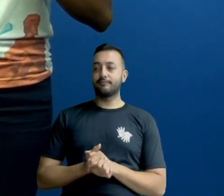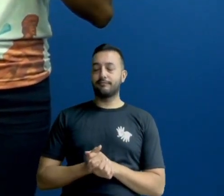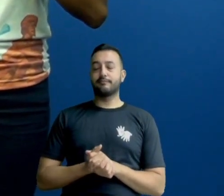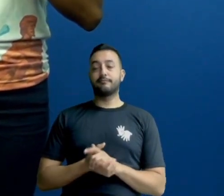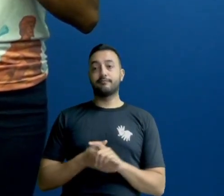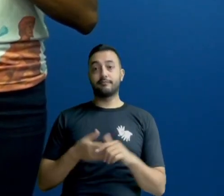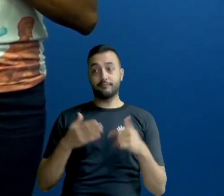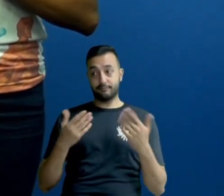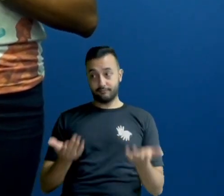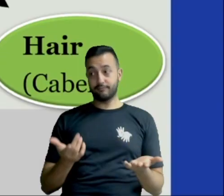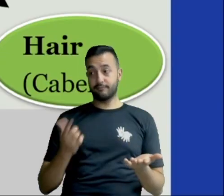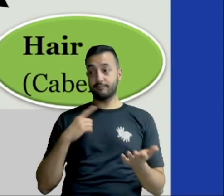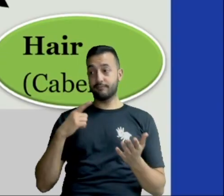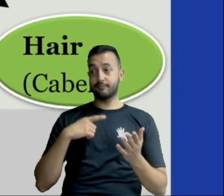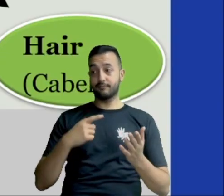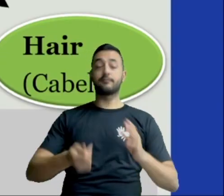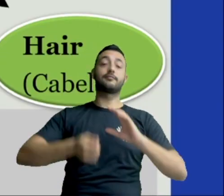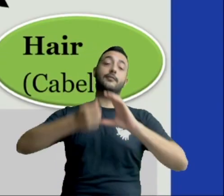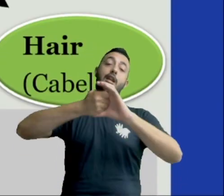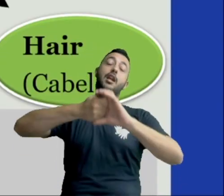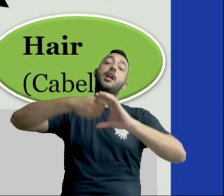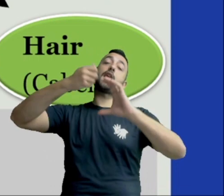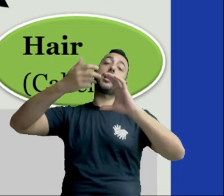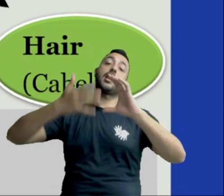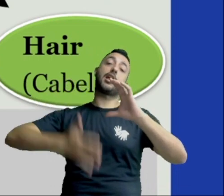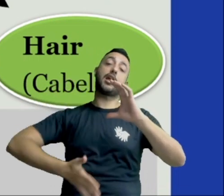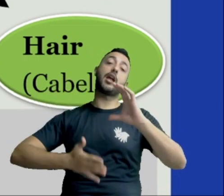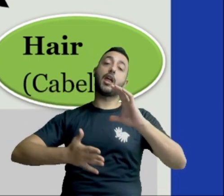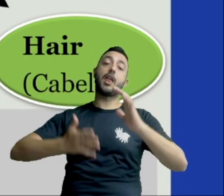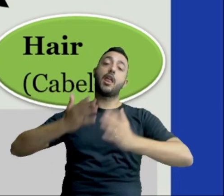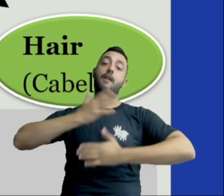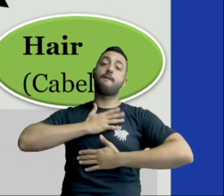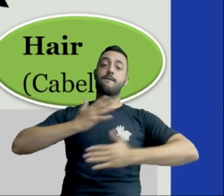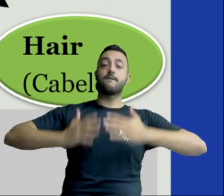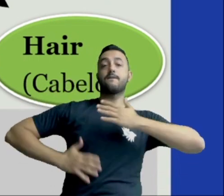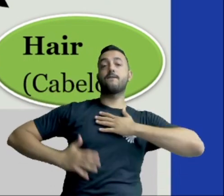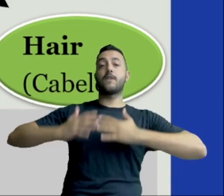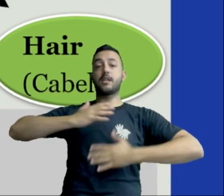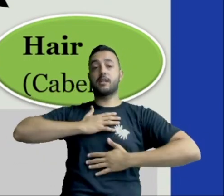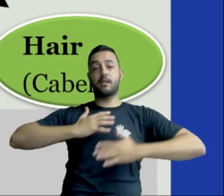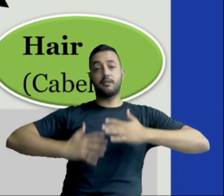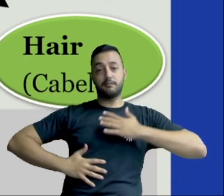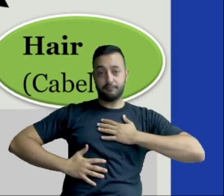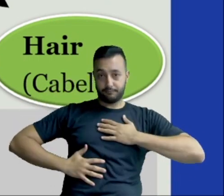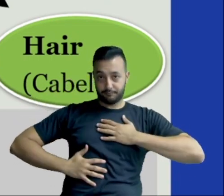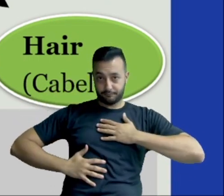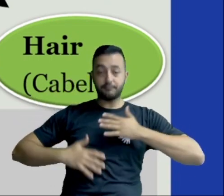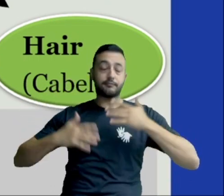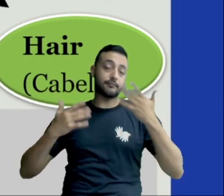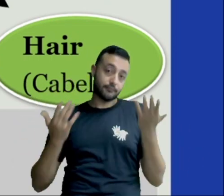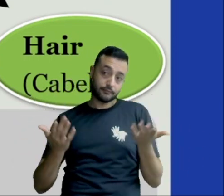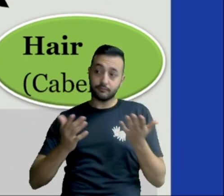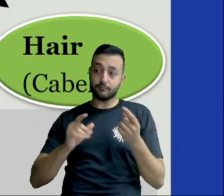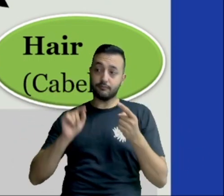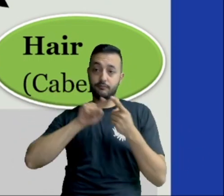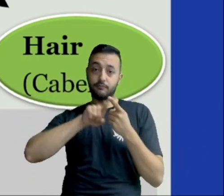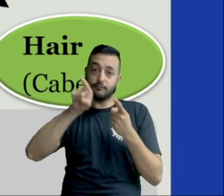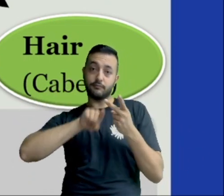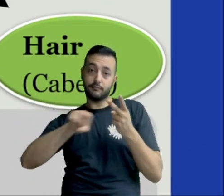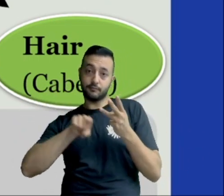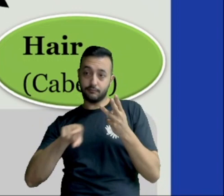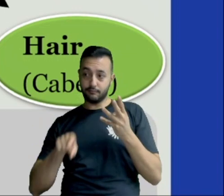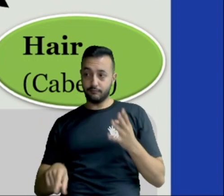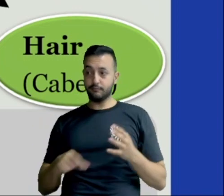temos aí chamados de Physical Characteristics, que são as características físicas. Então, separei aí todas